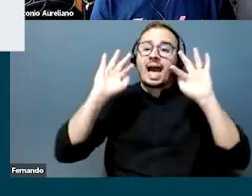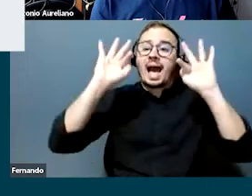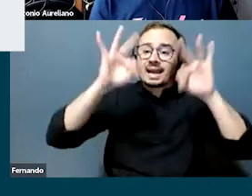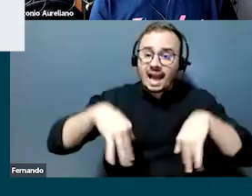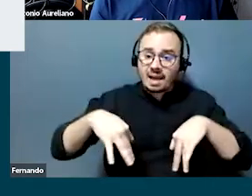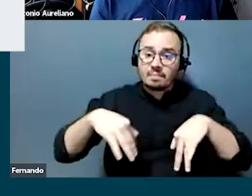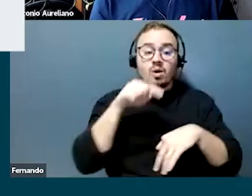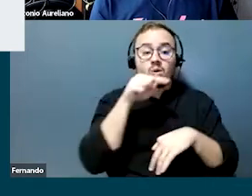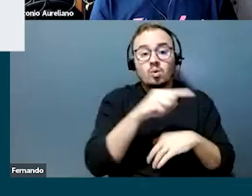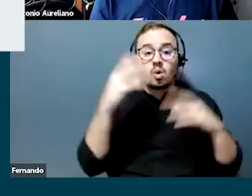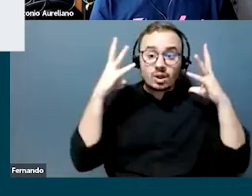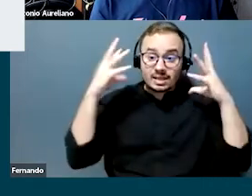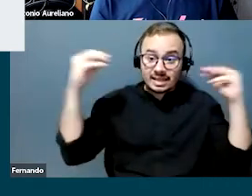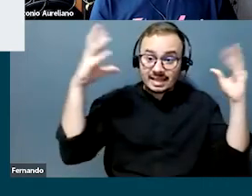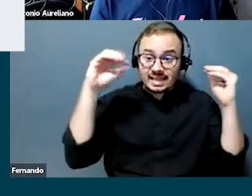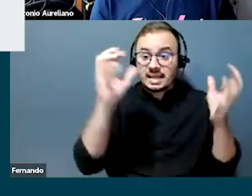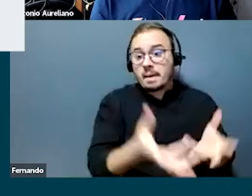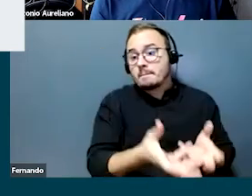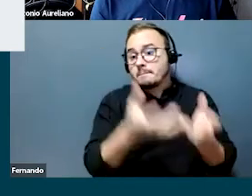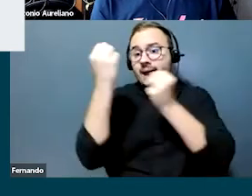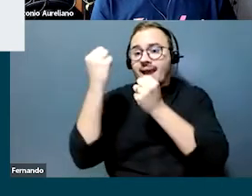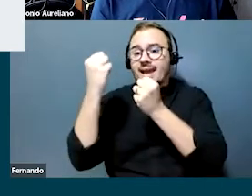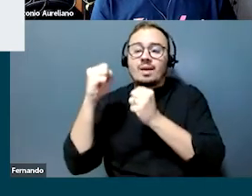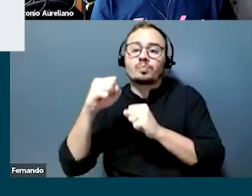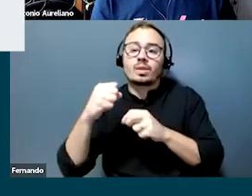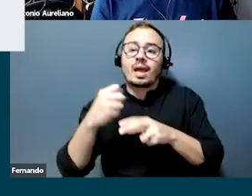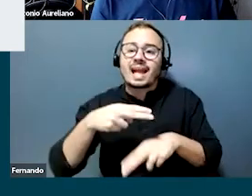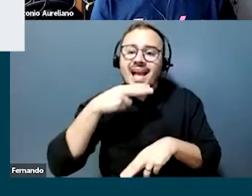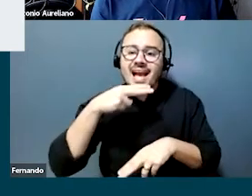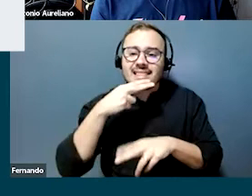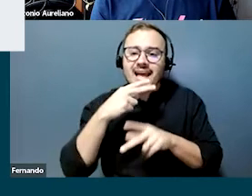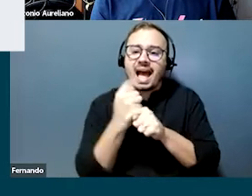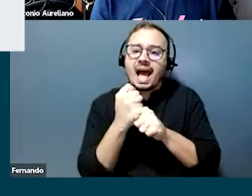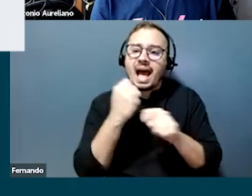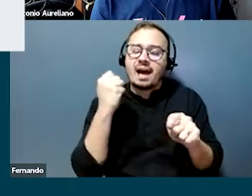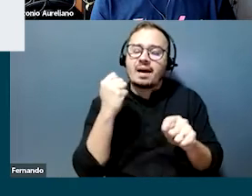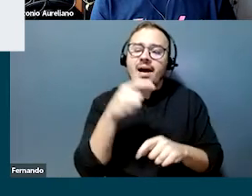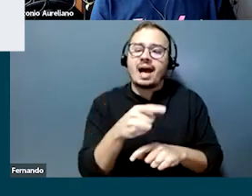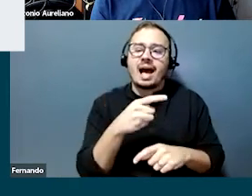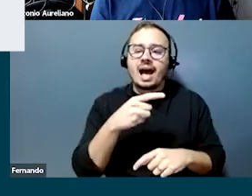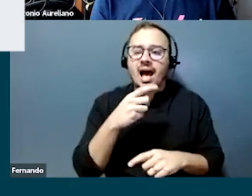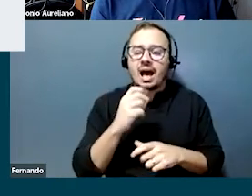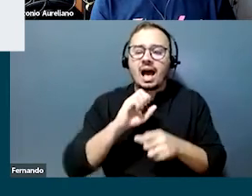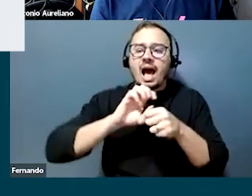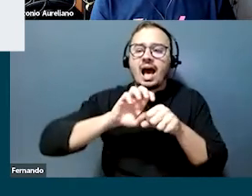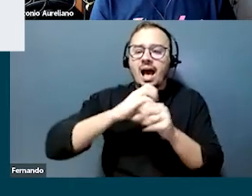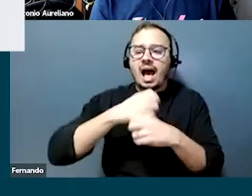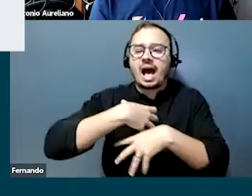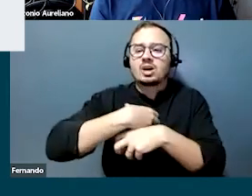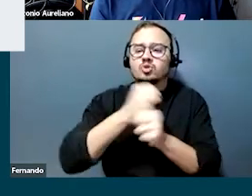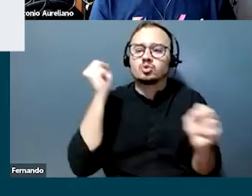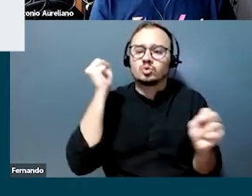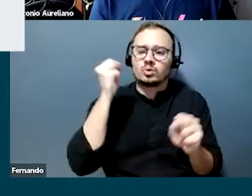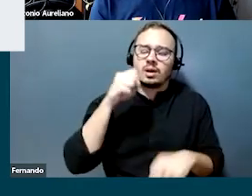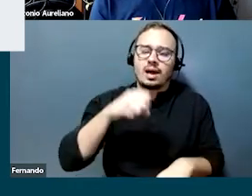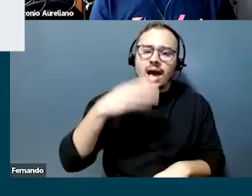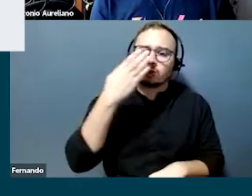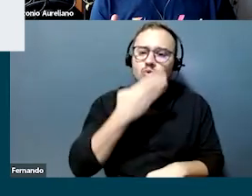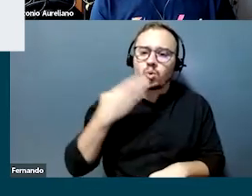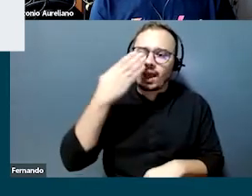acaba. E aí os holandeses eles levam o cultivo do açúcar para as Antilhas, e aí isso provoca a crise do açúcar, que é